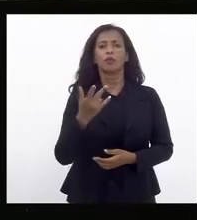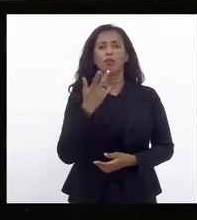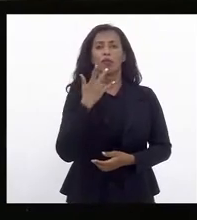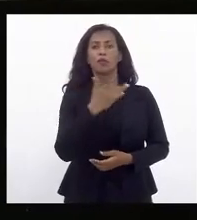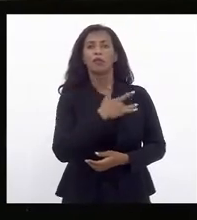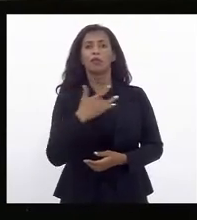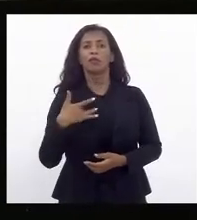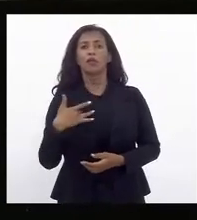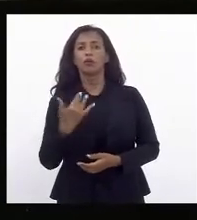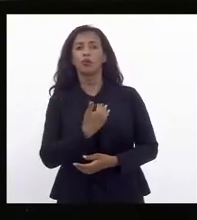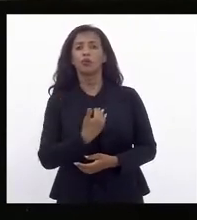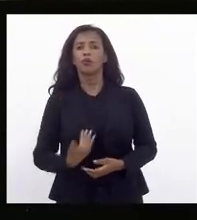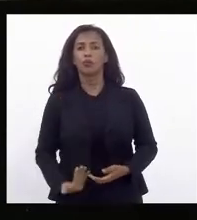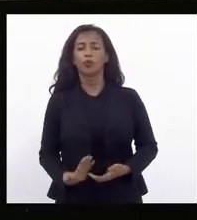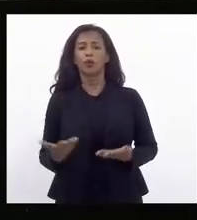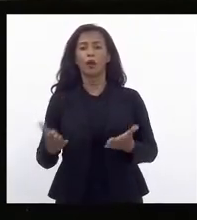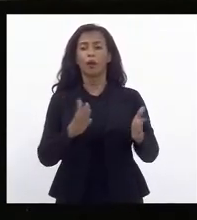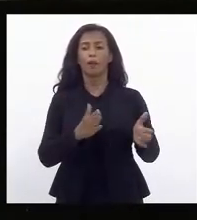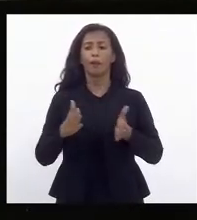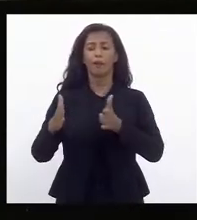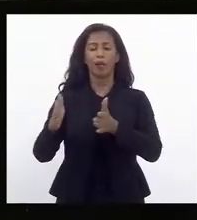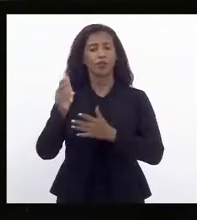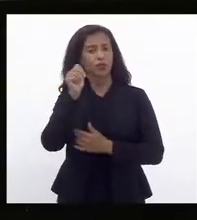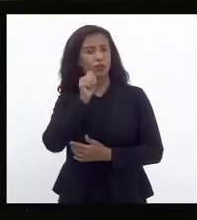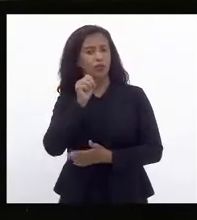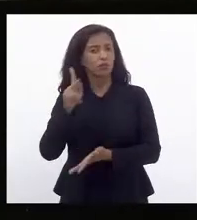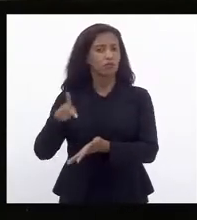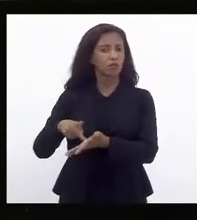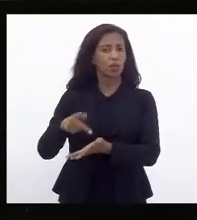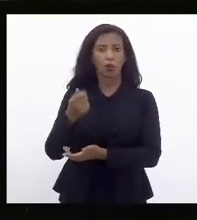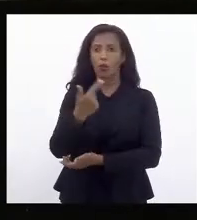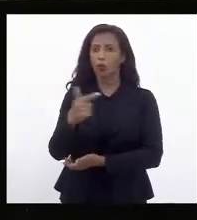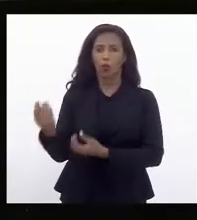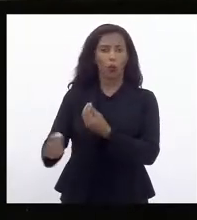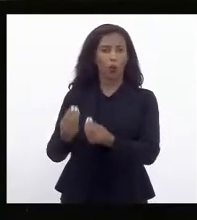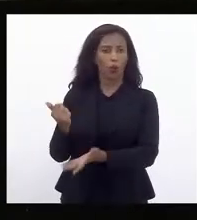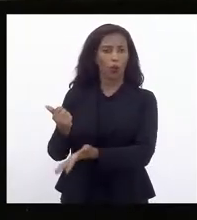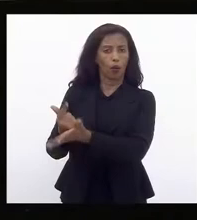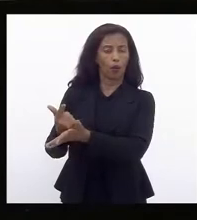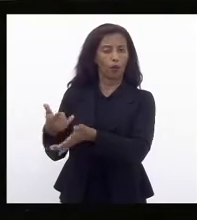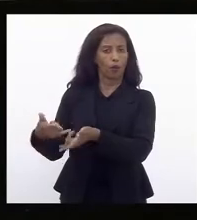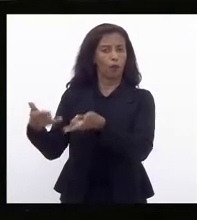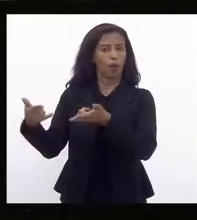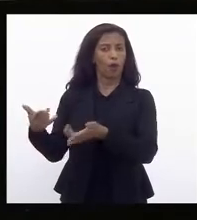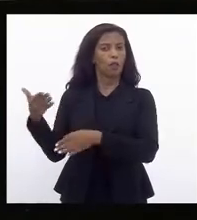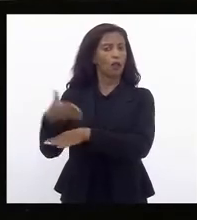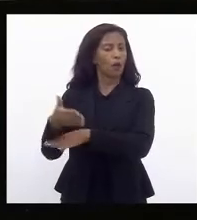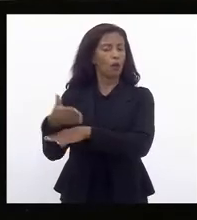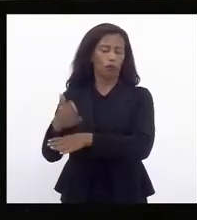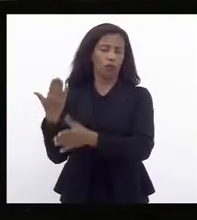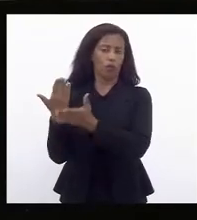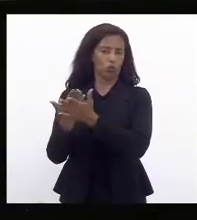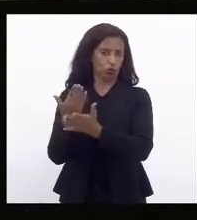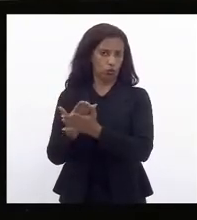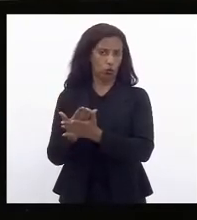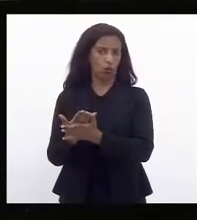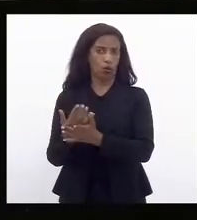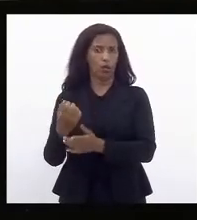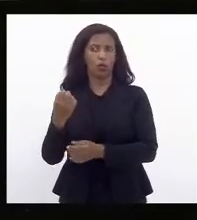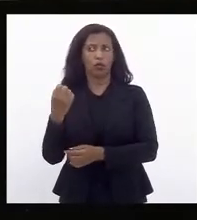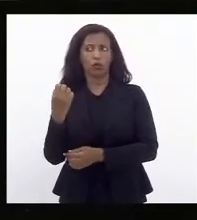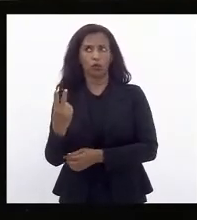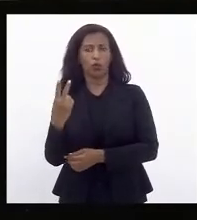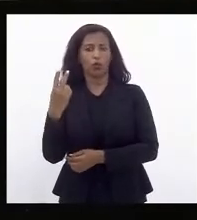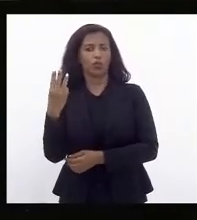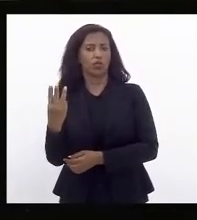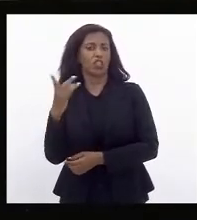saúde pública, que a maior parte das meninas realmente que não tem condição de comprar absorvente, não frequenta as aulas nos